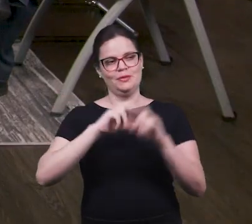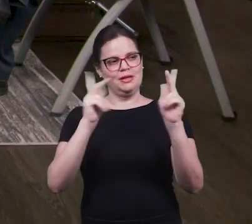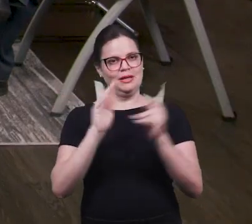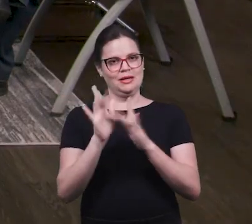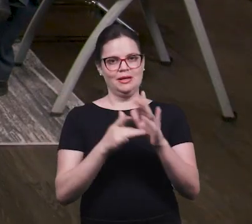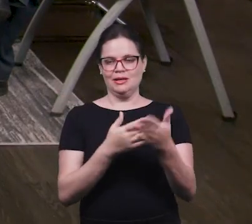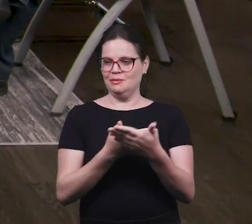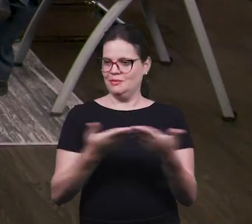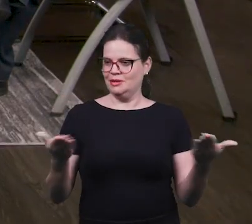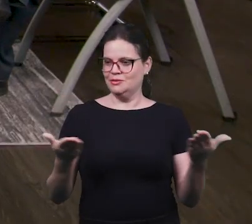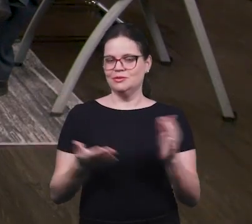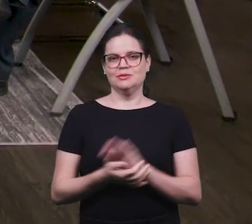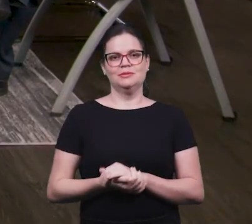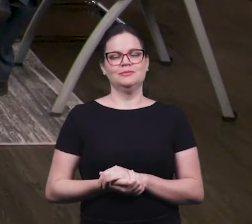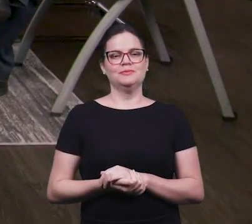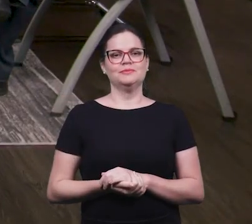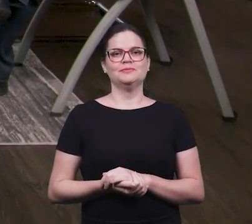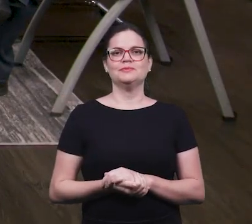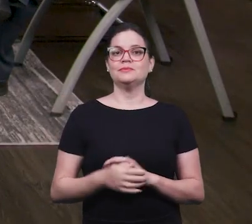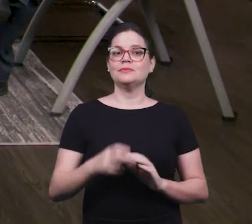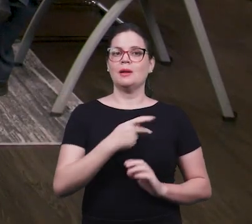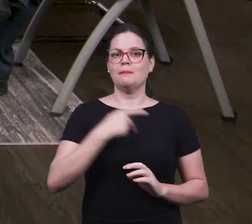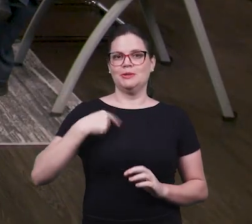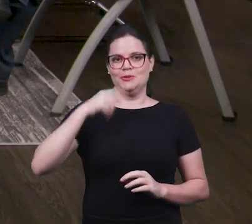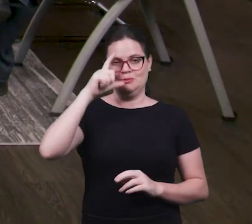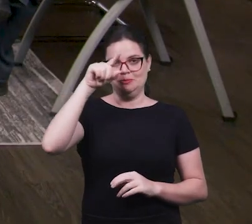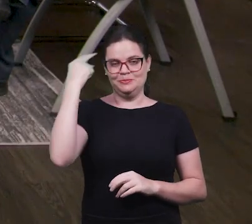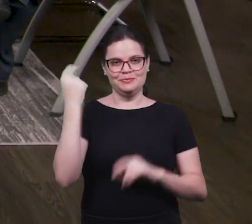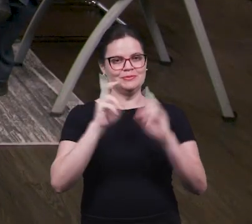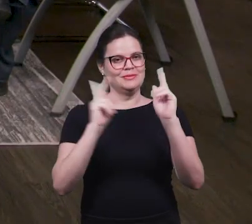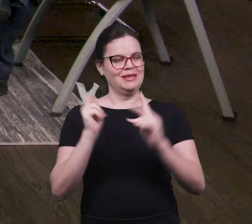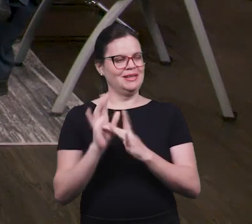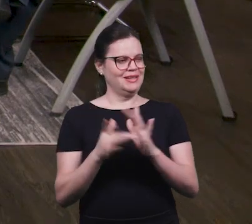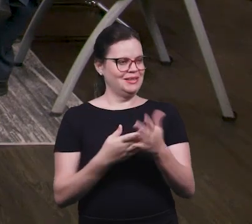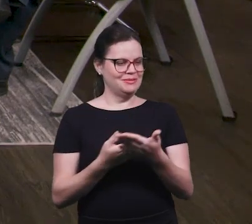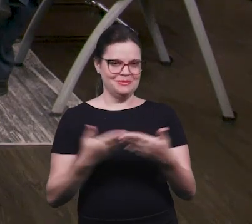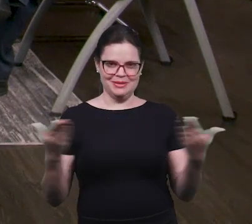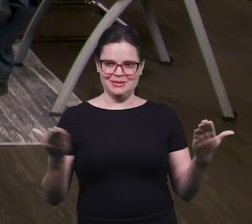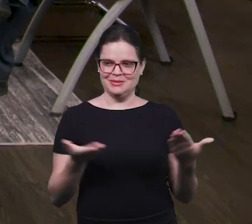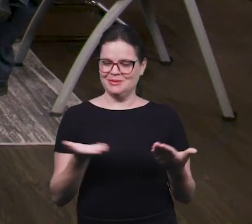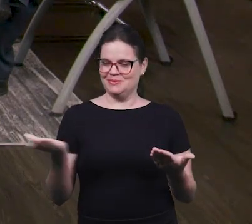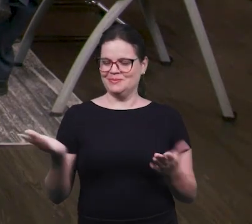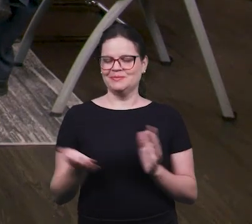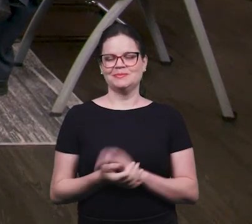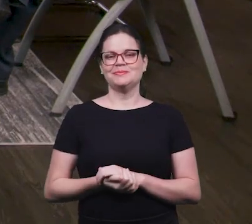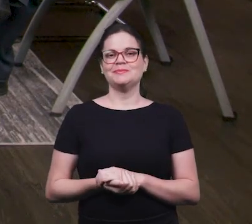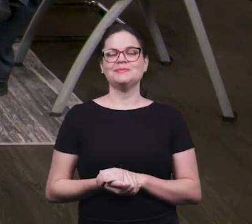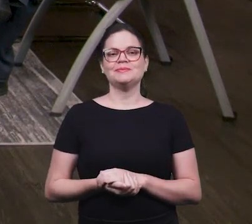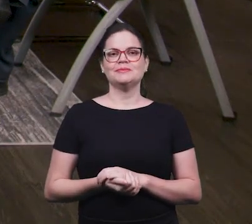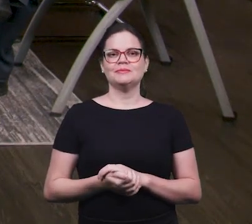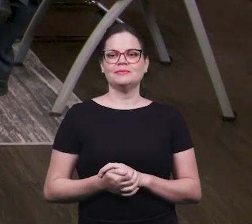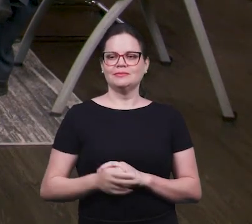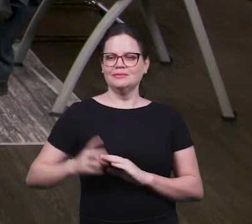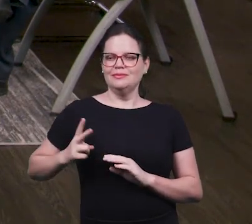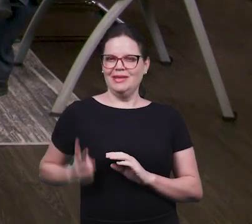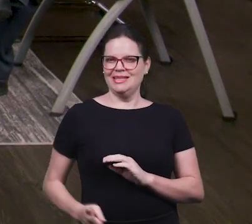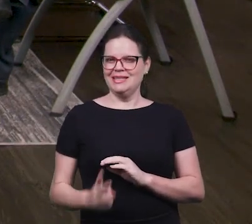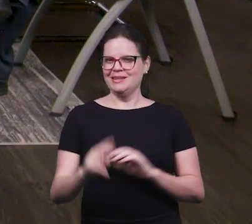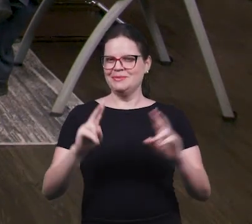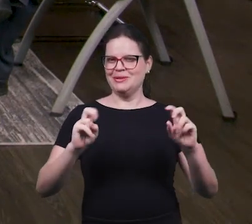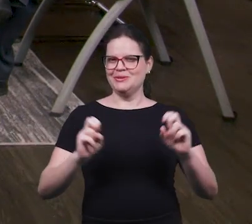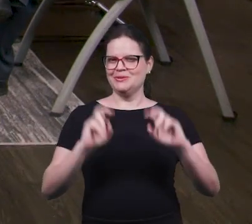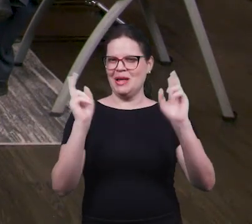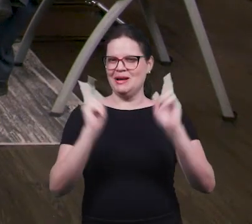do Senhor, pastor Josias e a todos. Pastor Edson Ian, paz do Senhor Jesus. Paz do Senhor Josias, paz do Senhor a todos. A gente sempre volta a